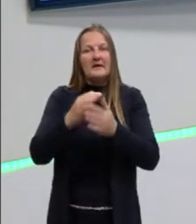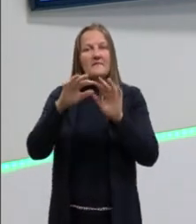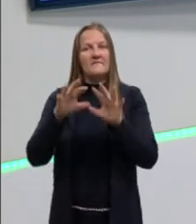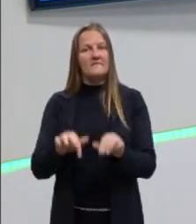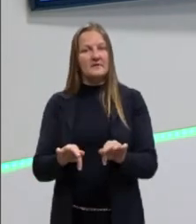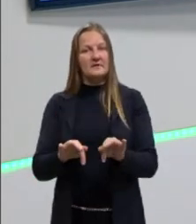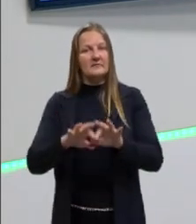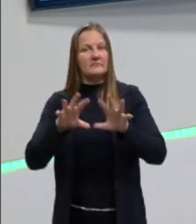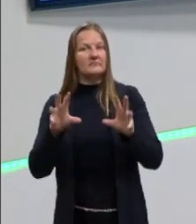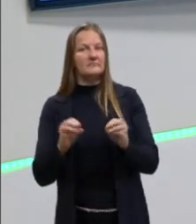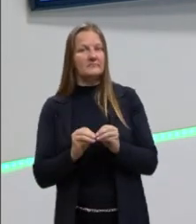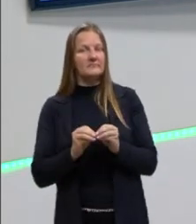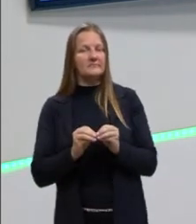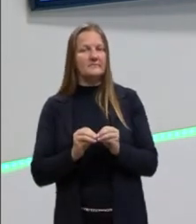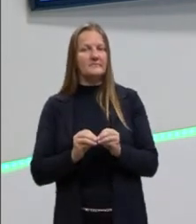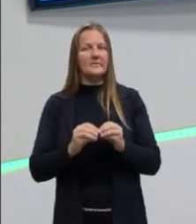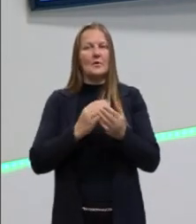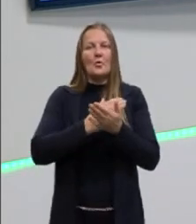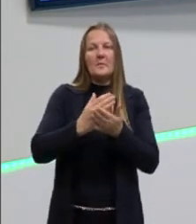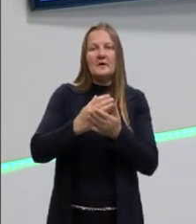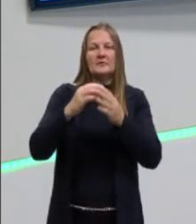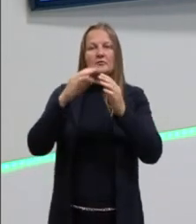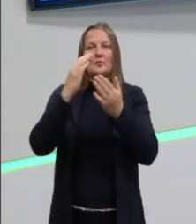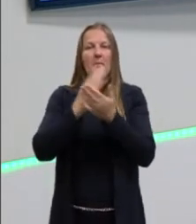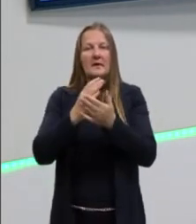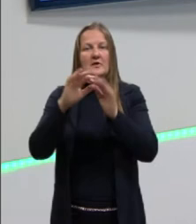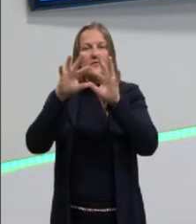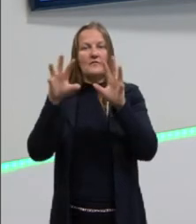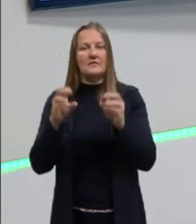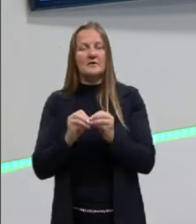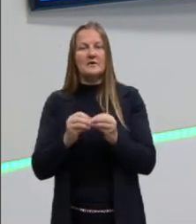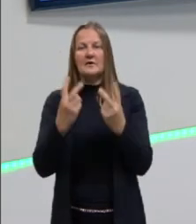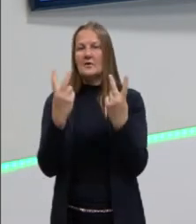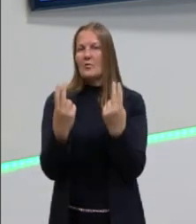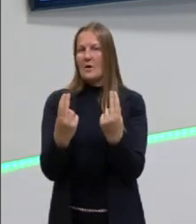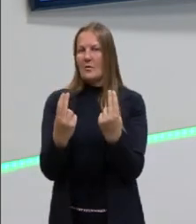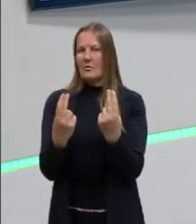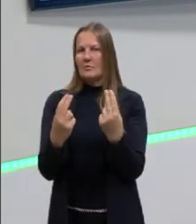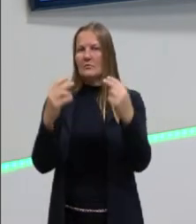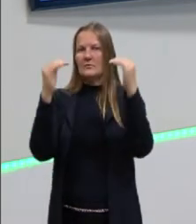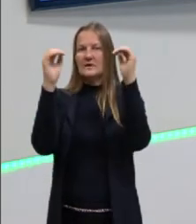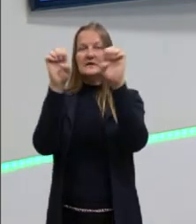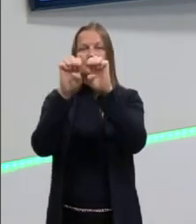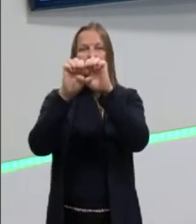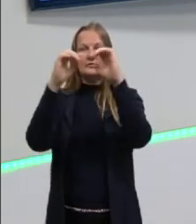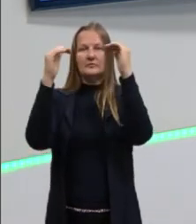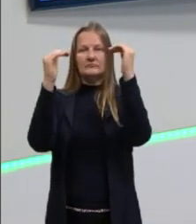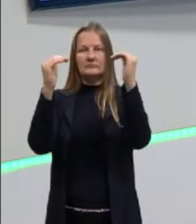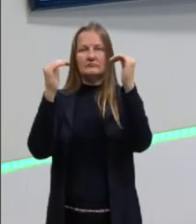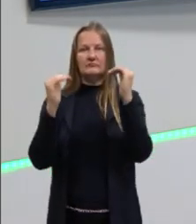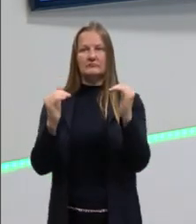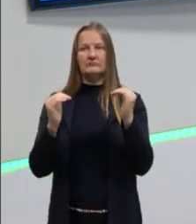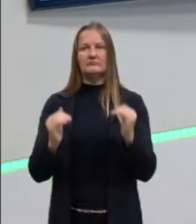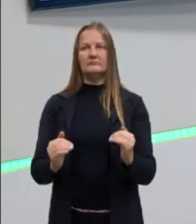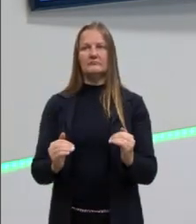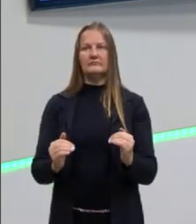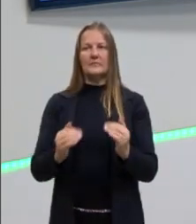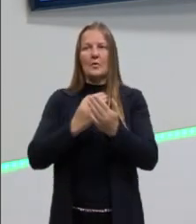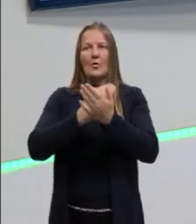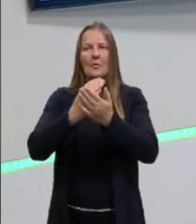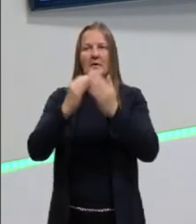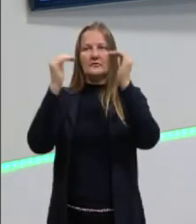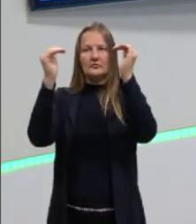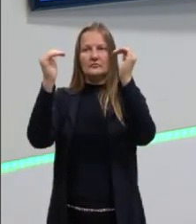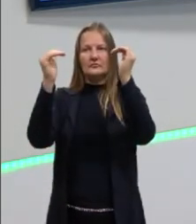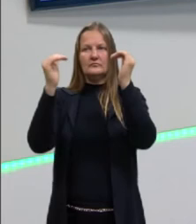e fim o começo meio e fim é o mesmo se a gente pensar que tem o início dessa história tem o